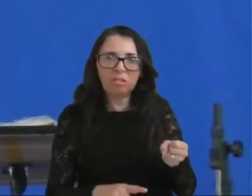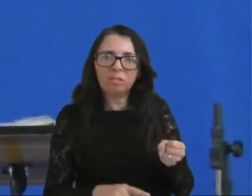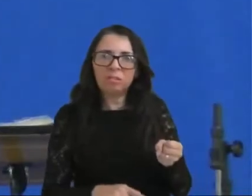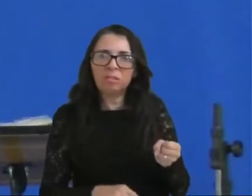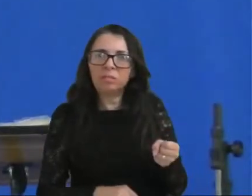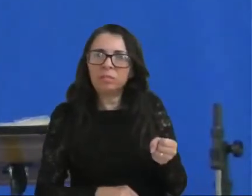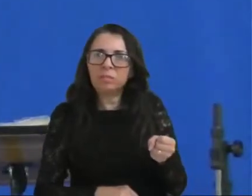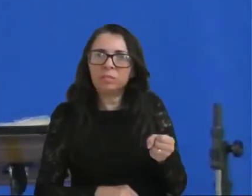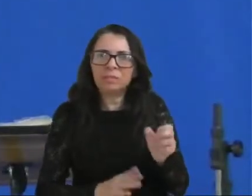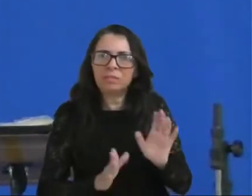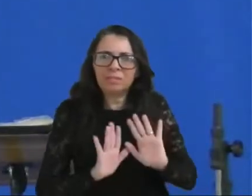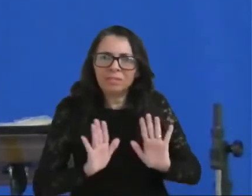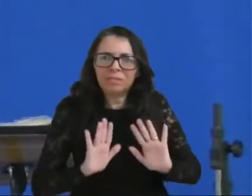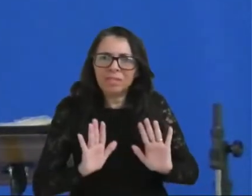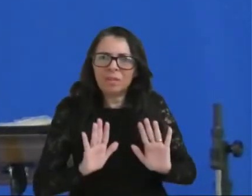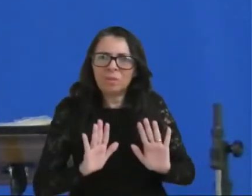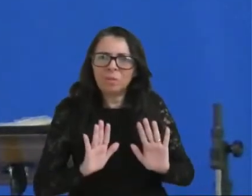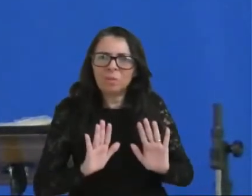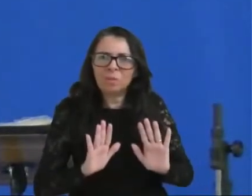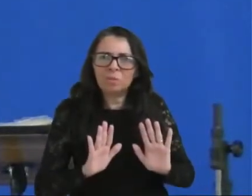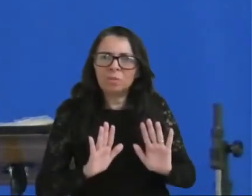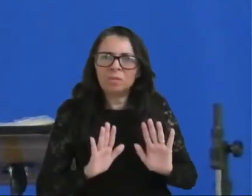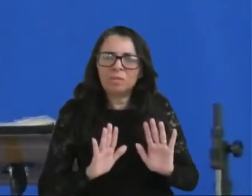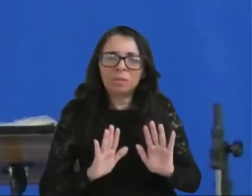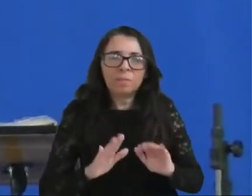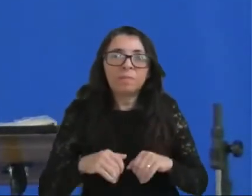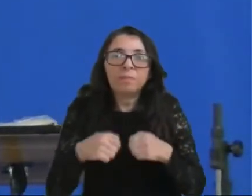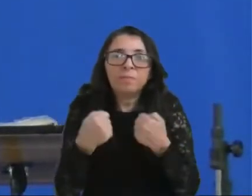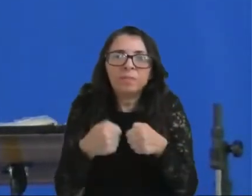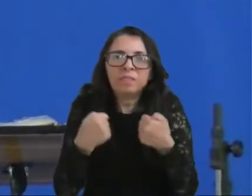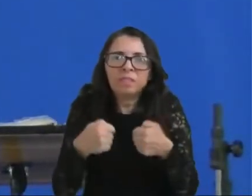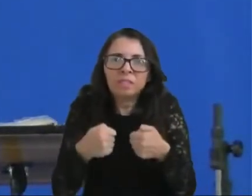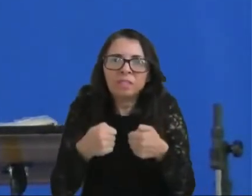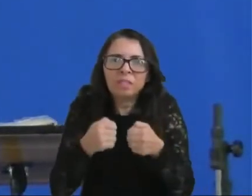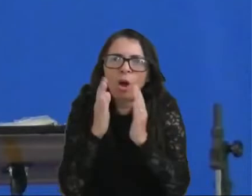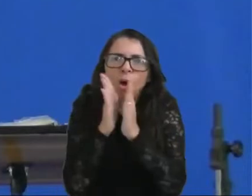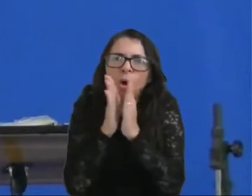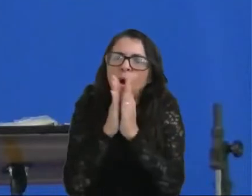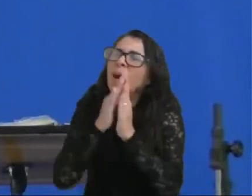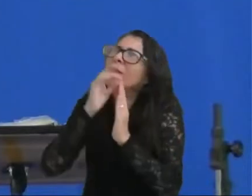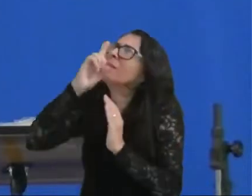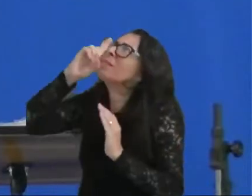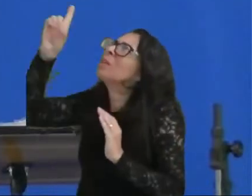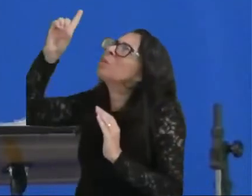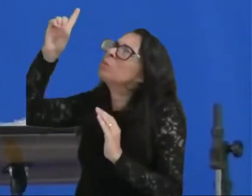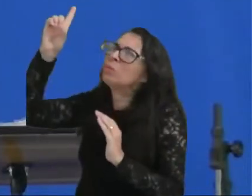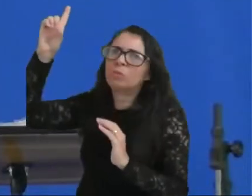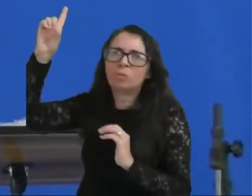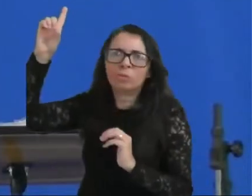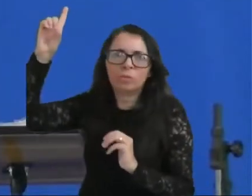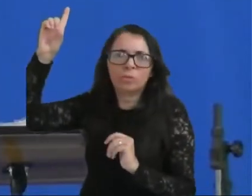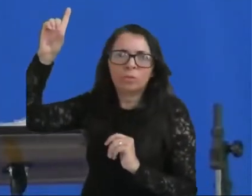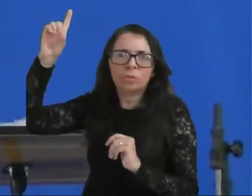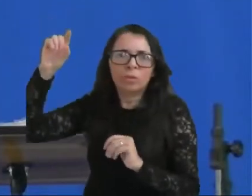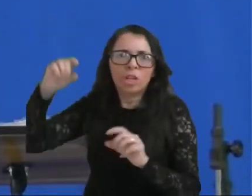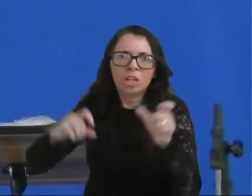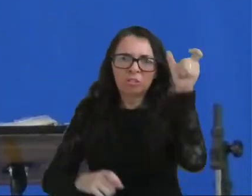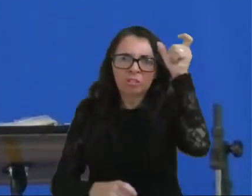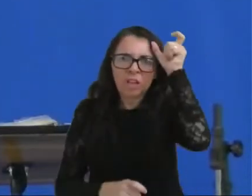Que você possa mudar. Que você possa olhar para Deus. Então você precisa